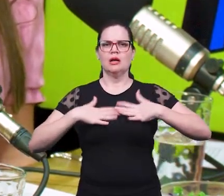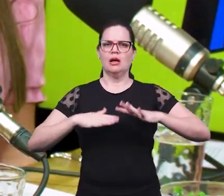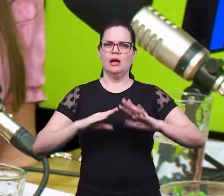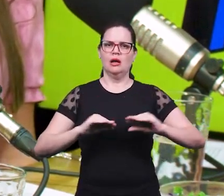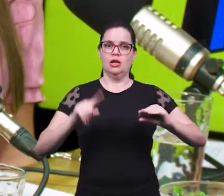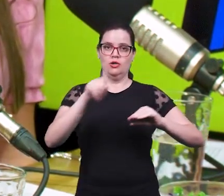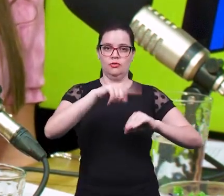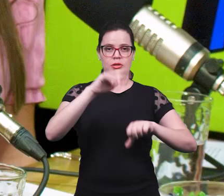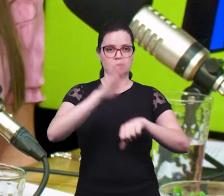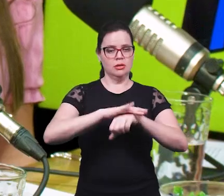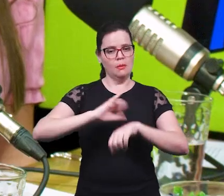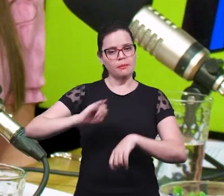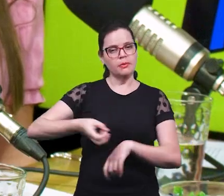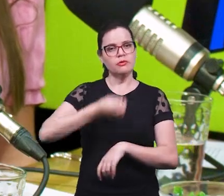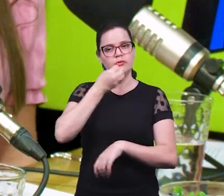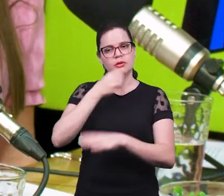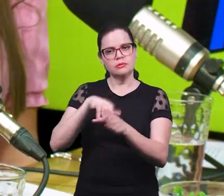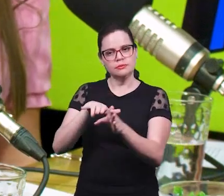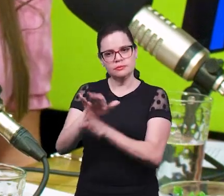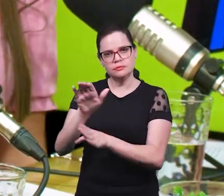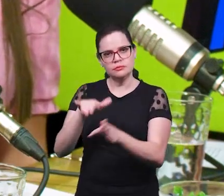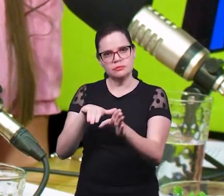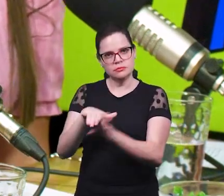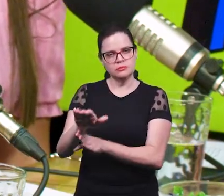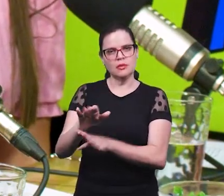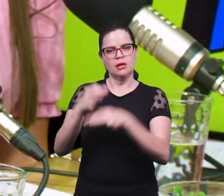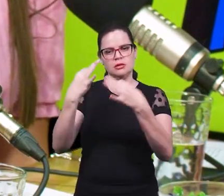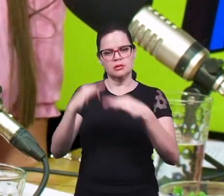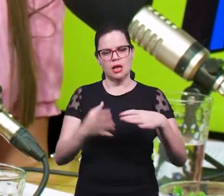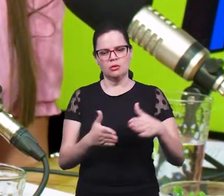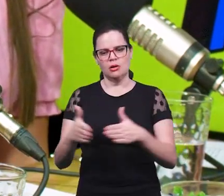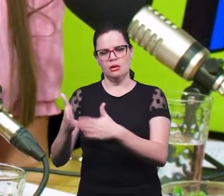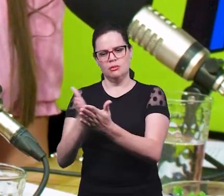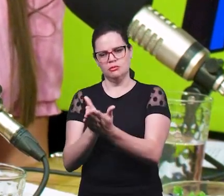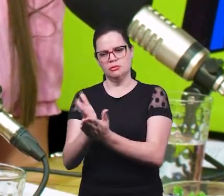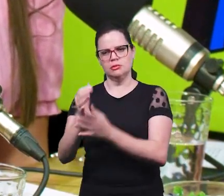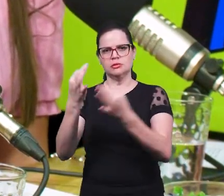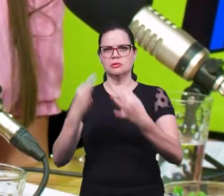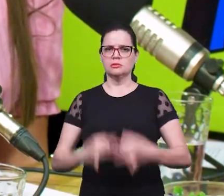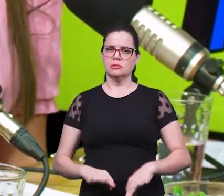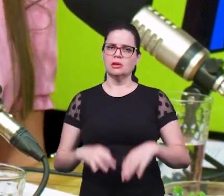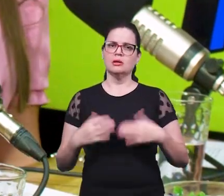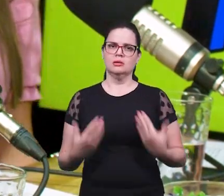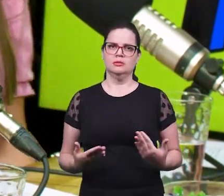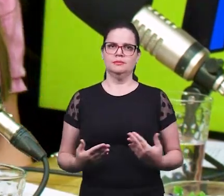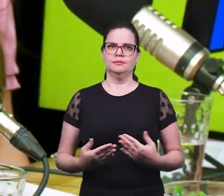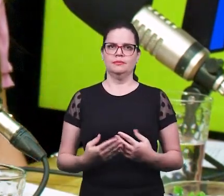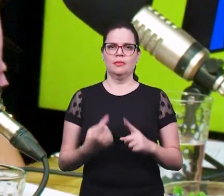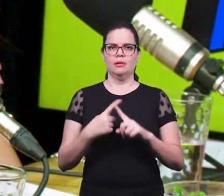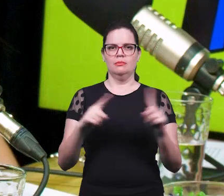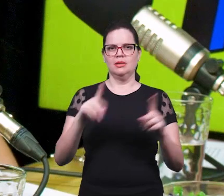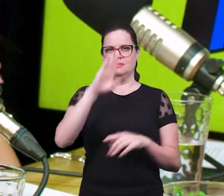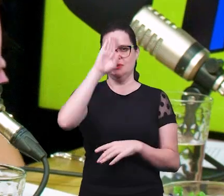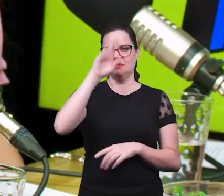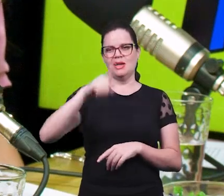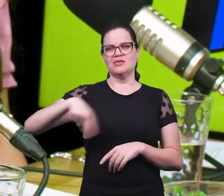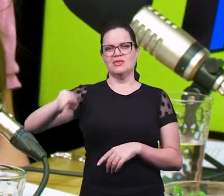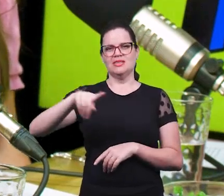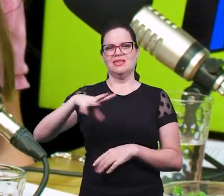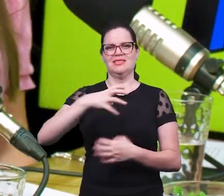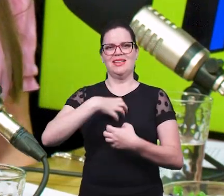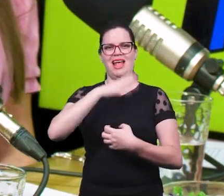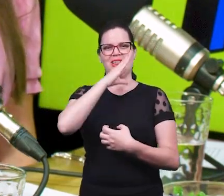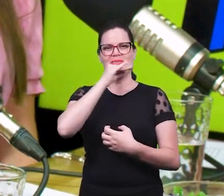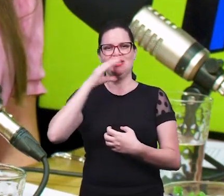vocês ensinarem o verdadeiro caminho para os seus filhos. Exatamente. Principalmente, acolham as inseguranças.